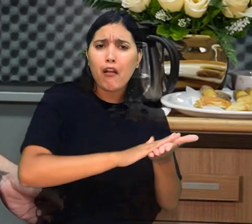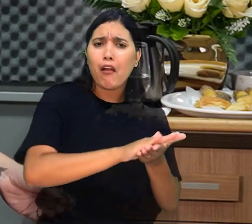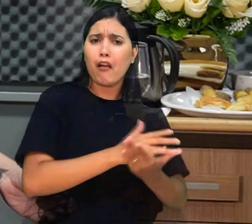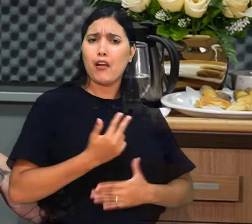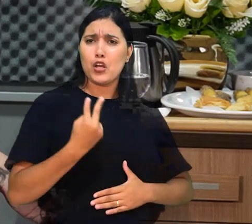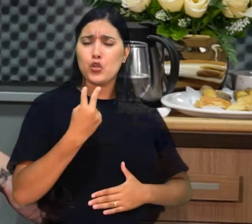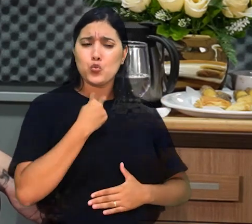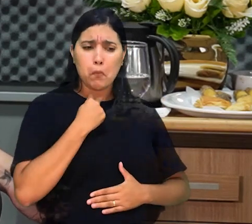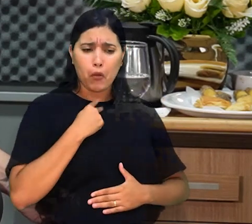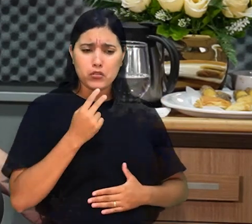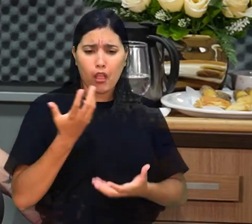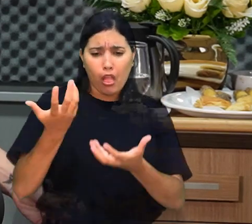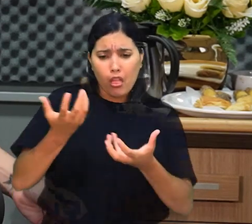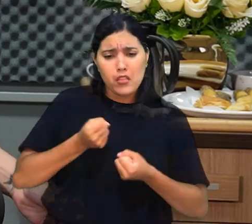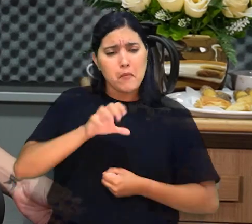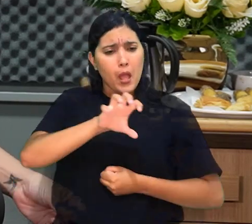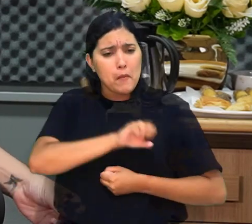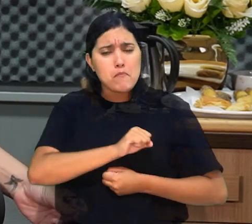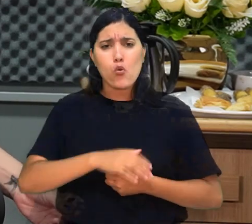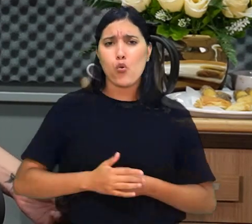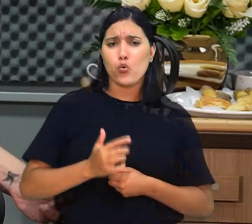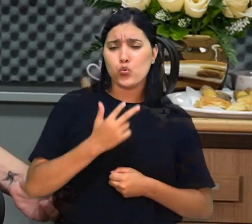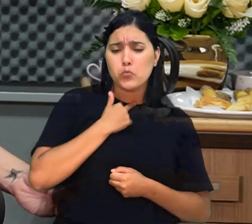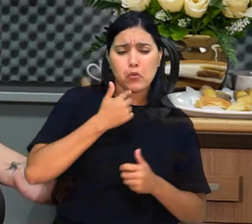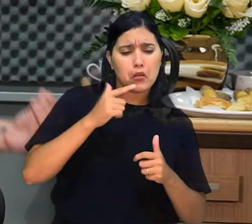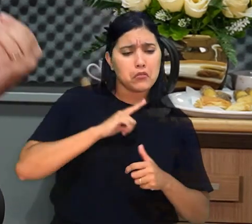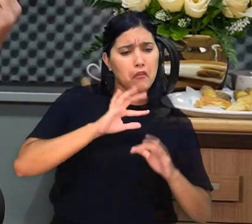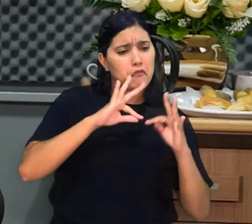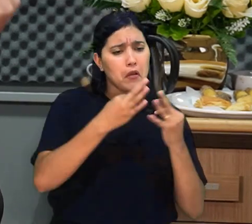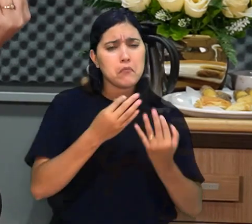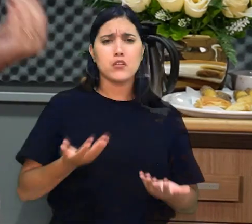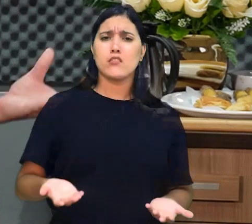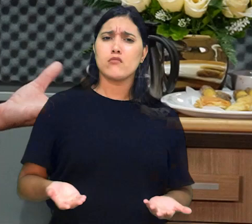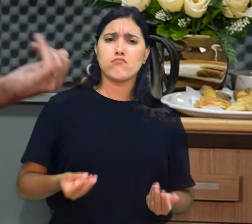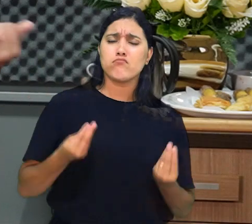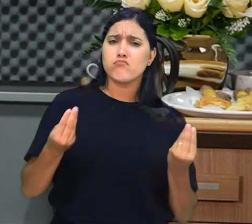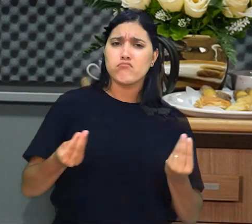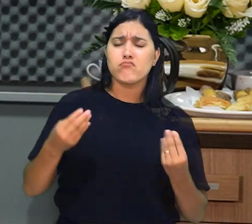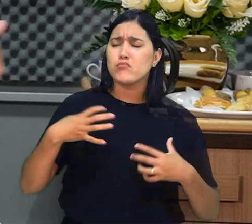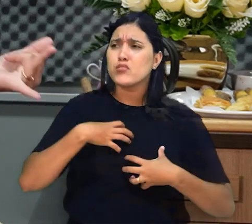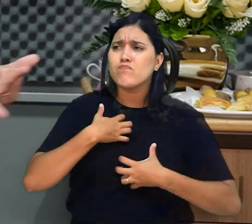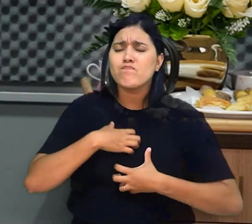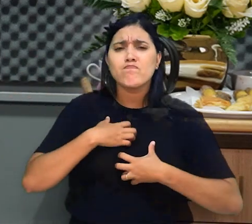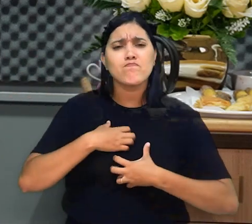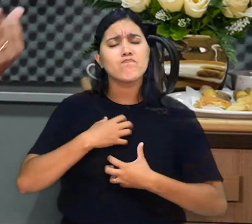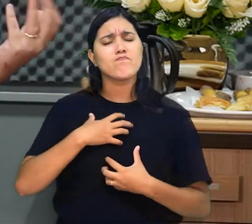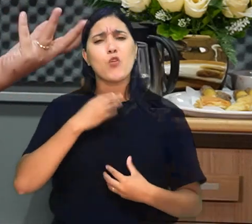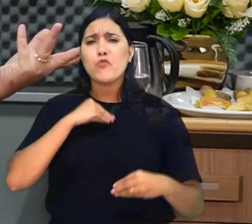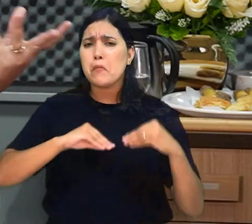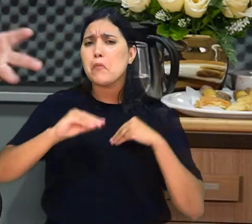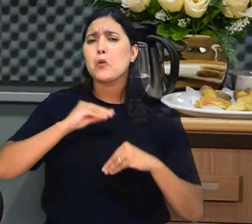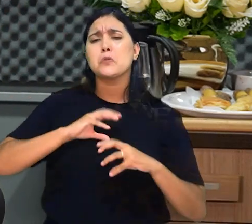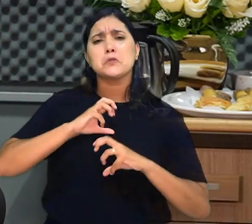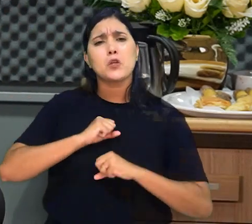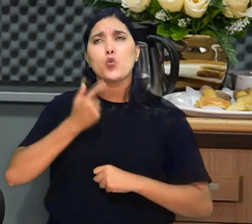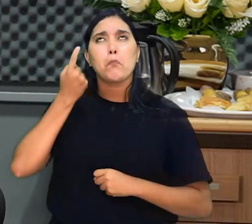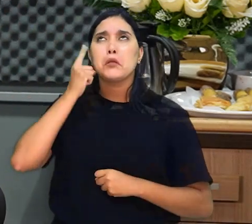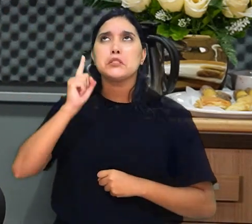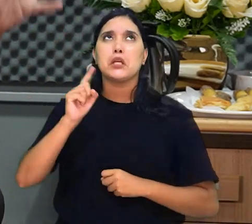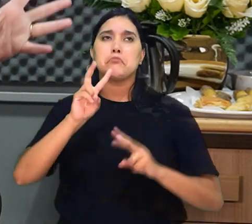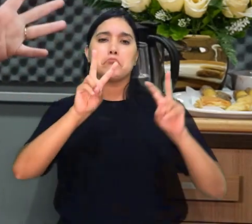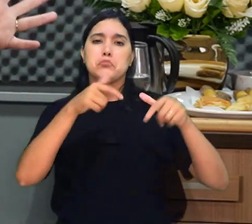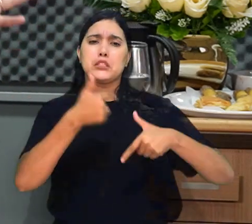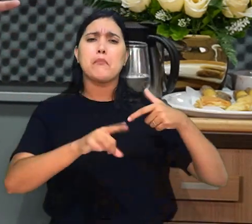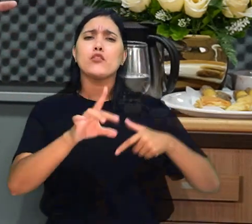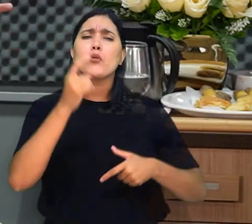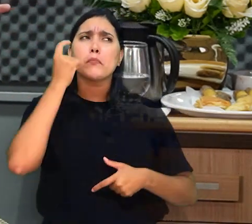assim? Por que as pessoas olham para o Júnior como se ele fosse alguém que não tivesse direito a nada, nem ser amado, nem ter uma família? Nesse momento eu só